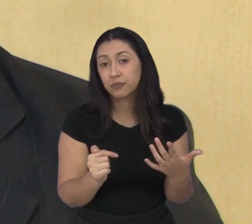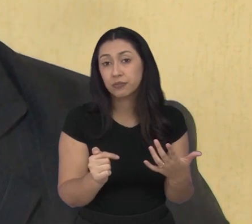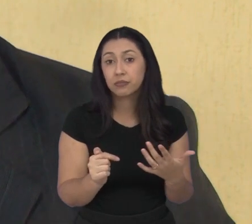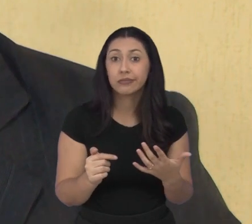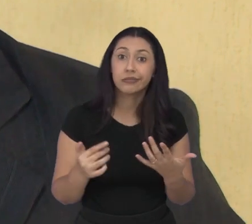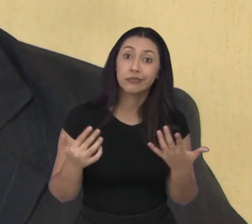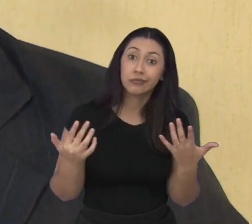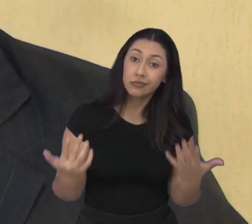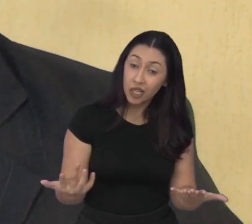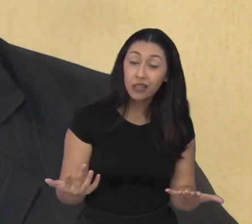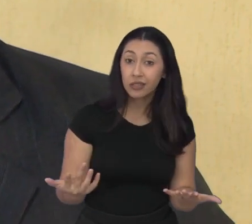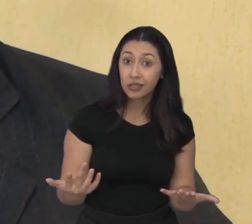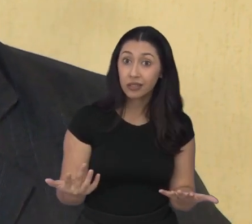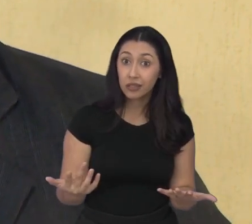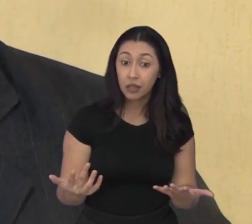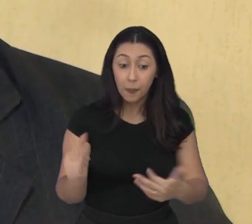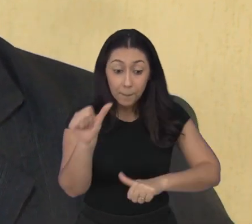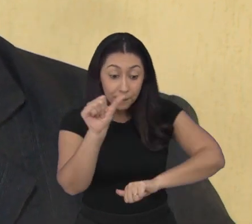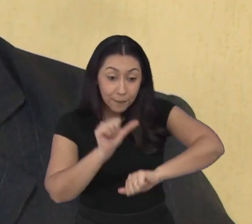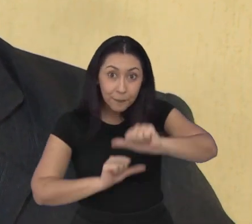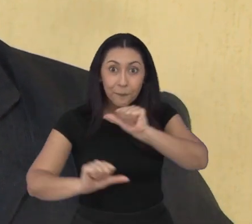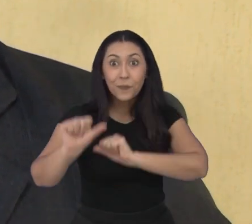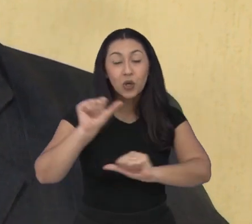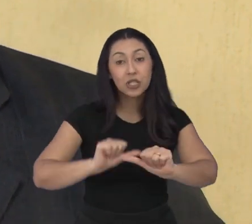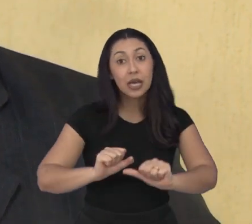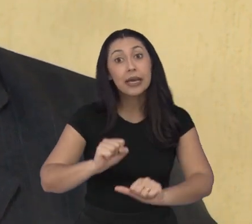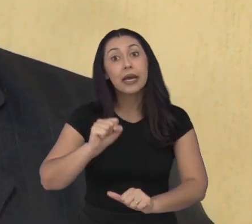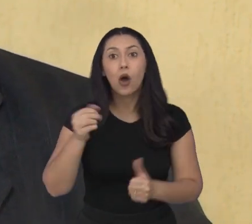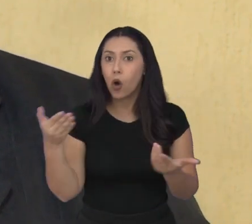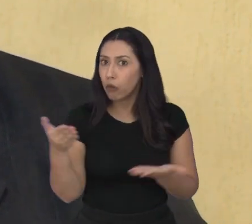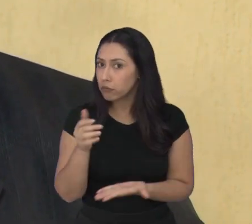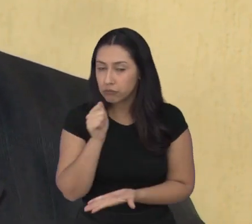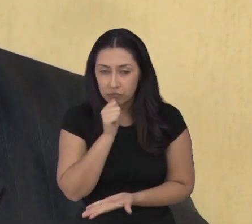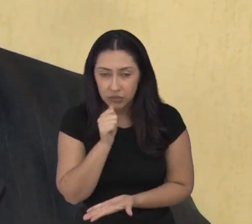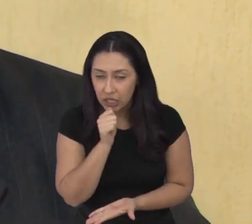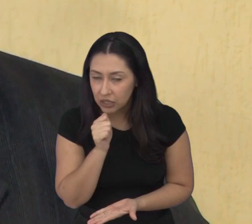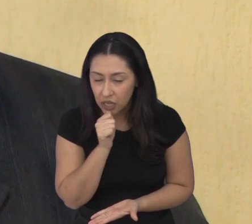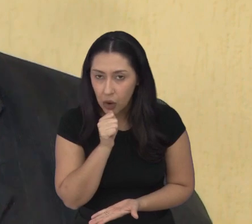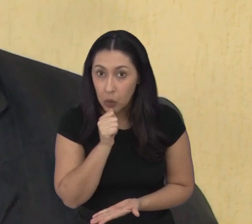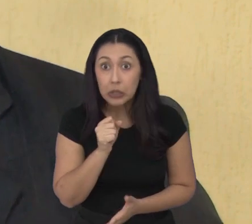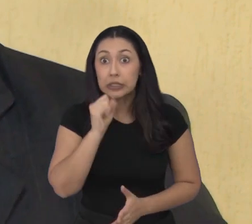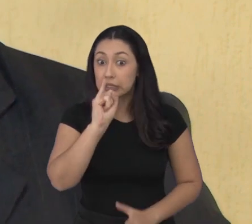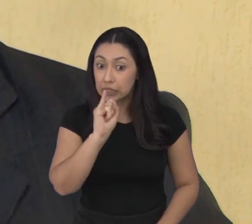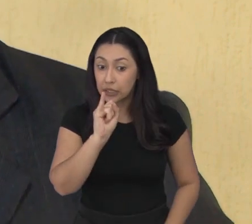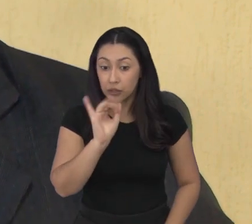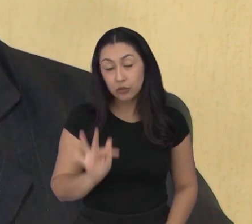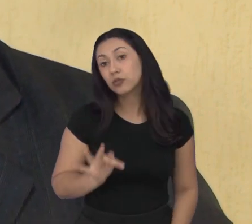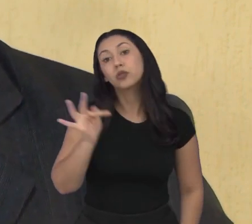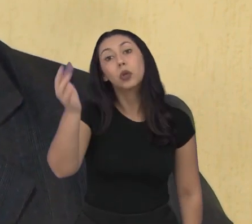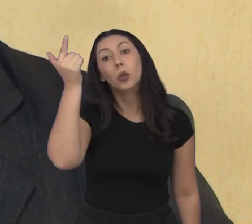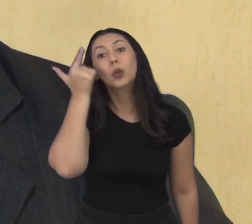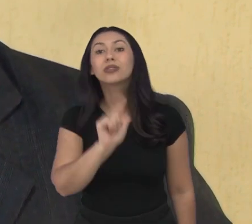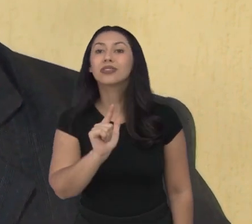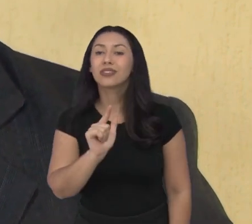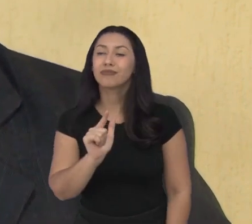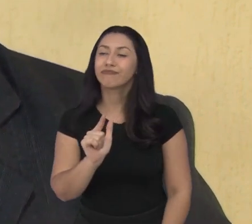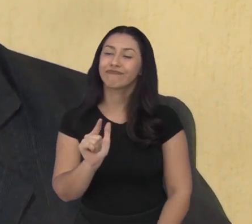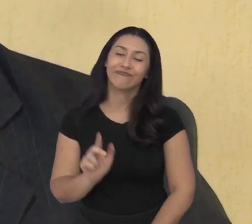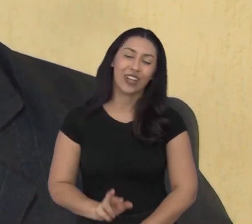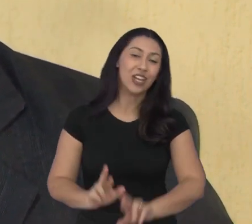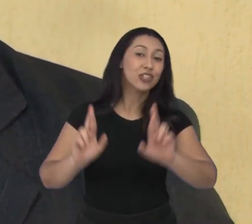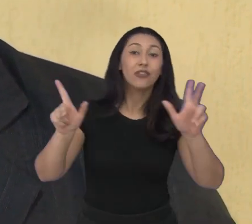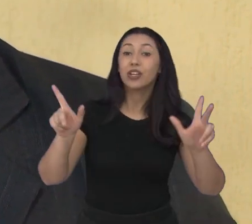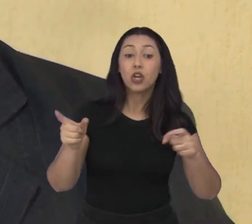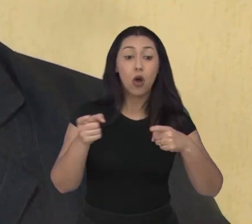médica. E nisso, com a alteração, se a alteração vier, hoje ela não veio, seria superada